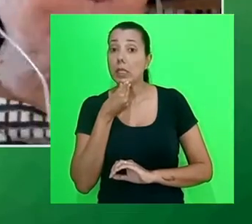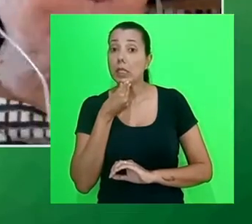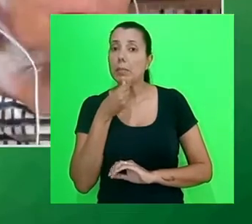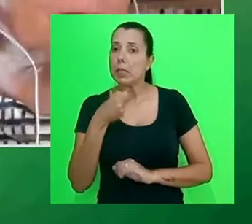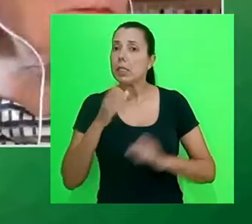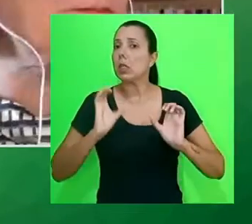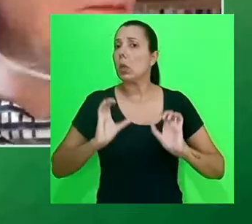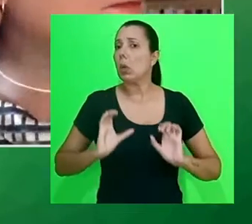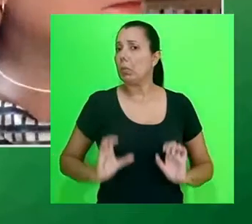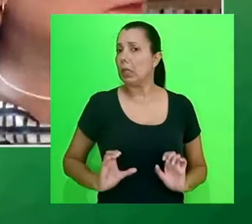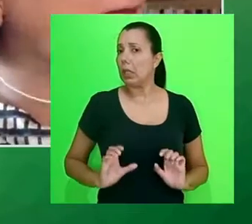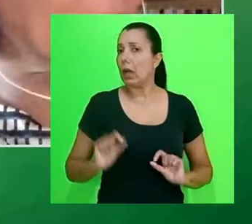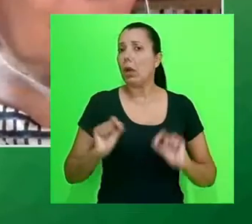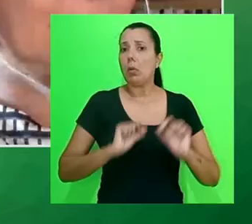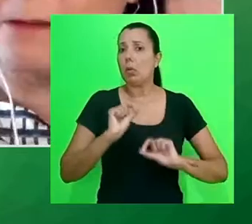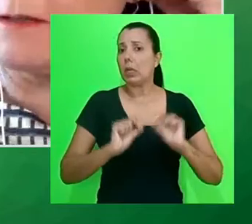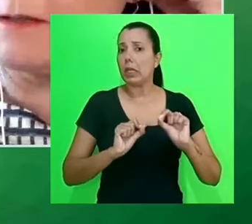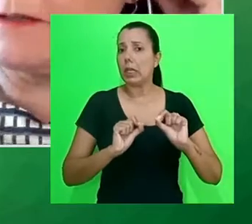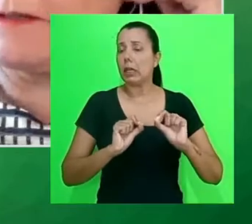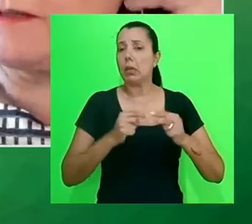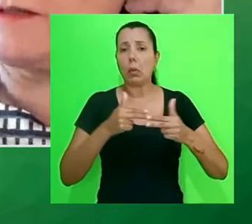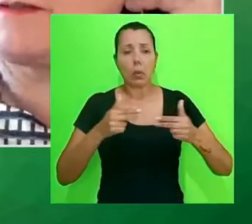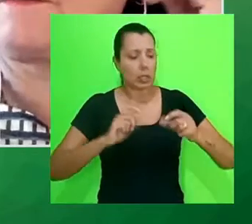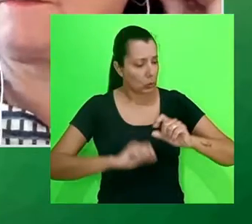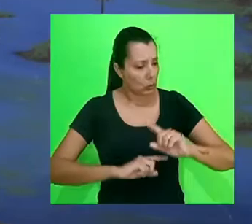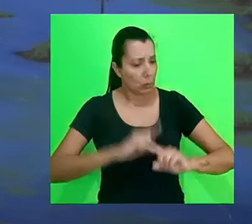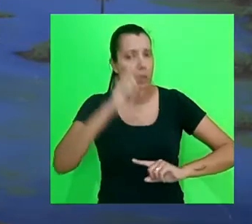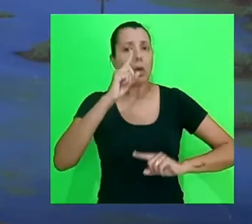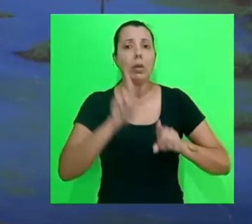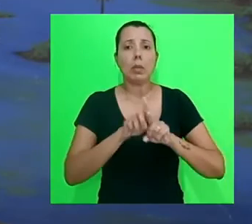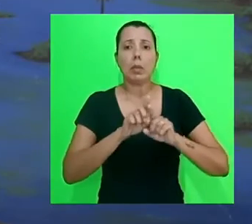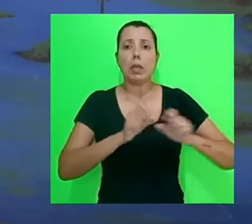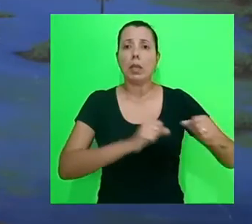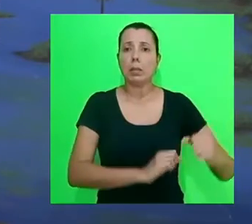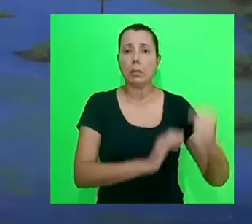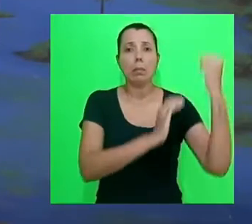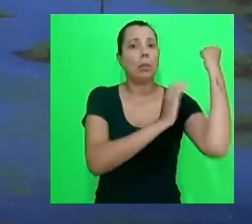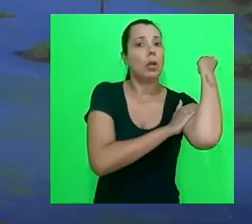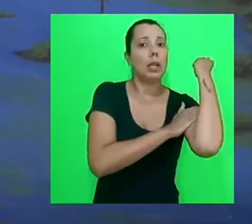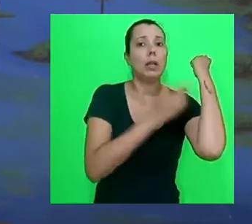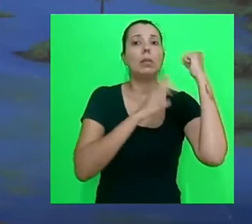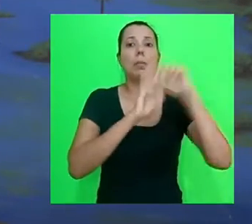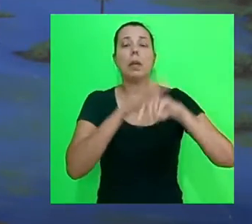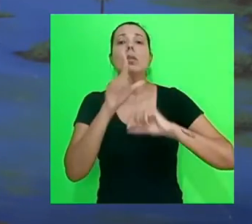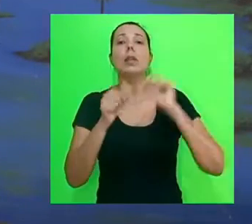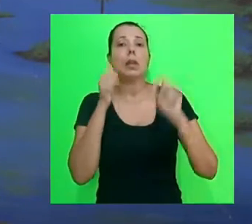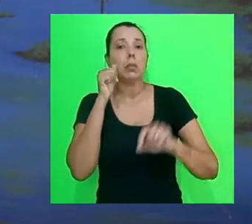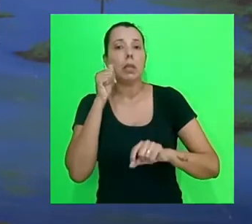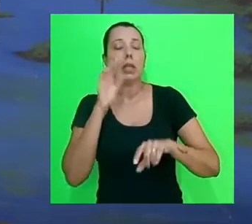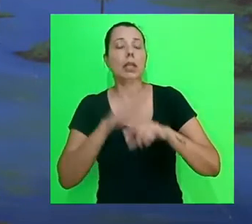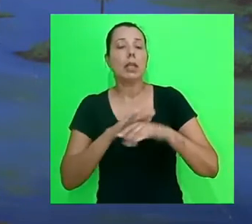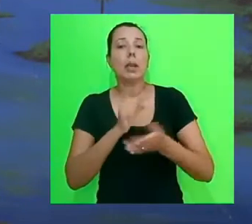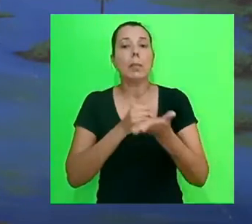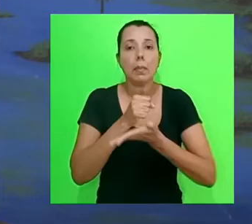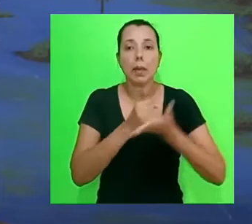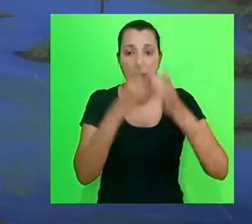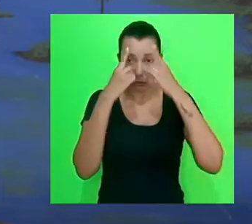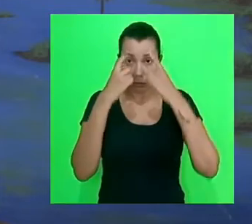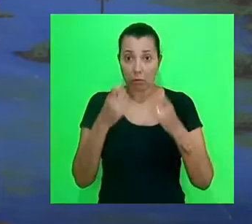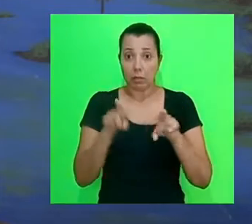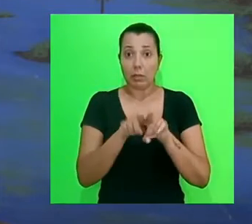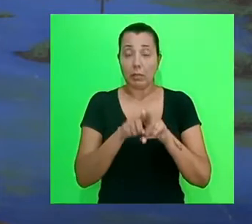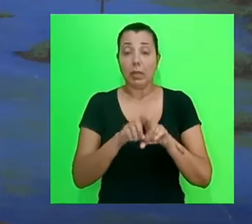Sim, justamente. Agora está muito evidente, né, em tempos de quarentena. E, Algami, em relação ao agressor, né, a mulher que agora